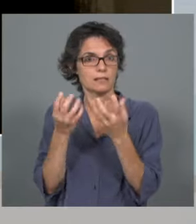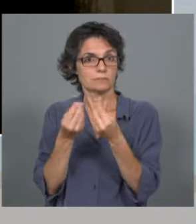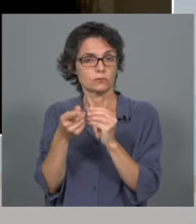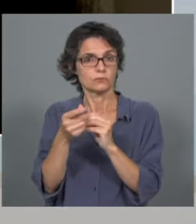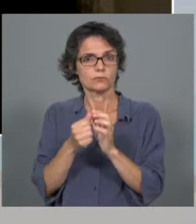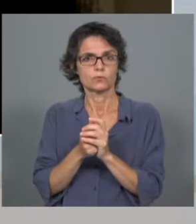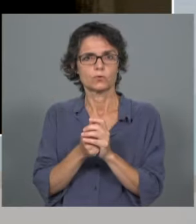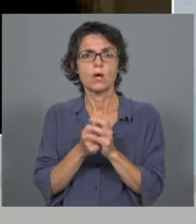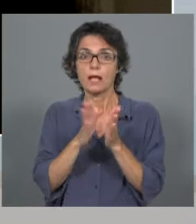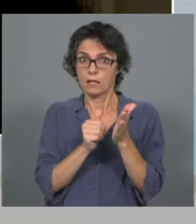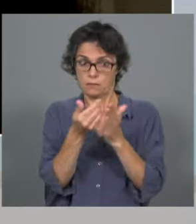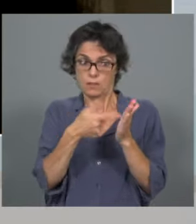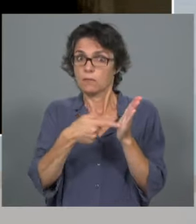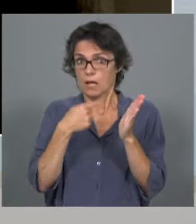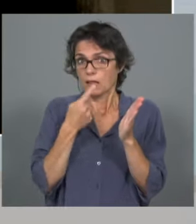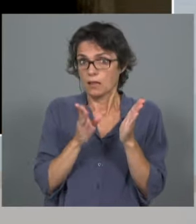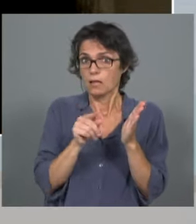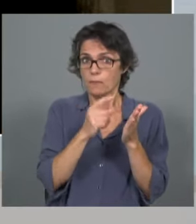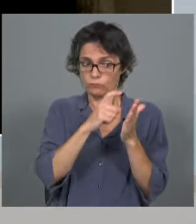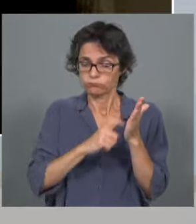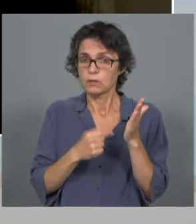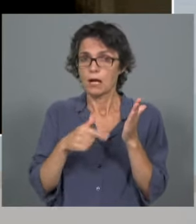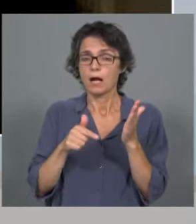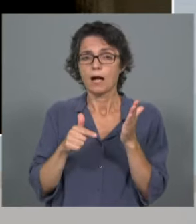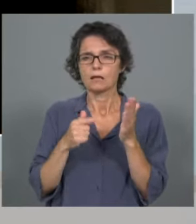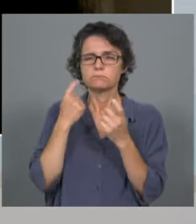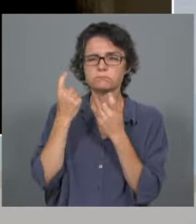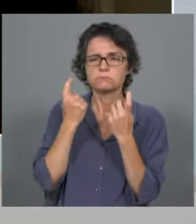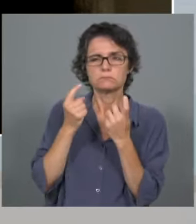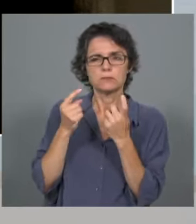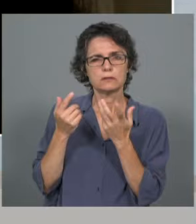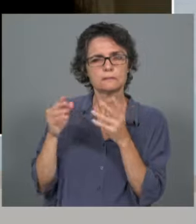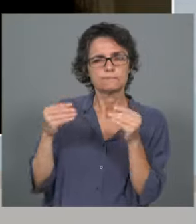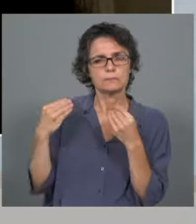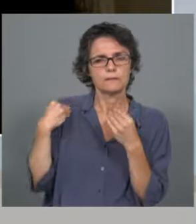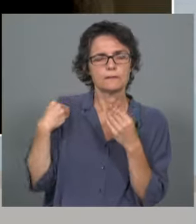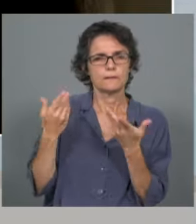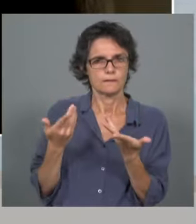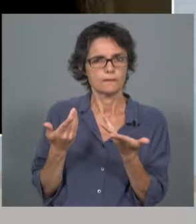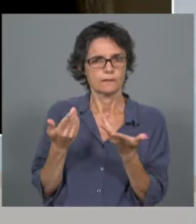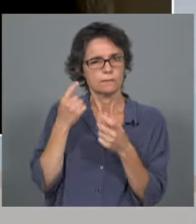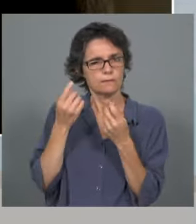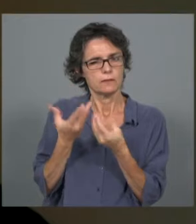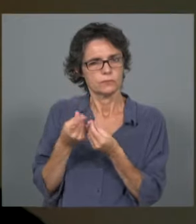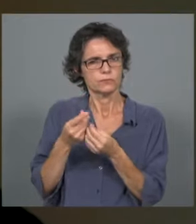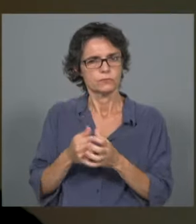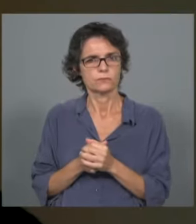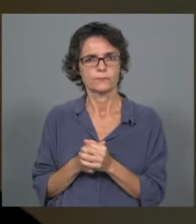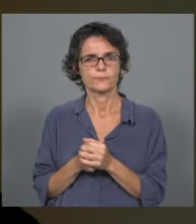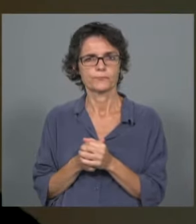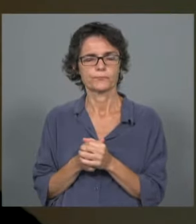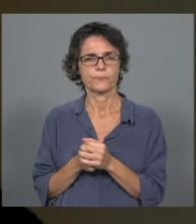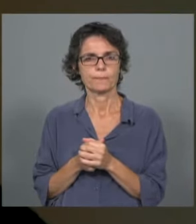passagens bíblicas que nos levam a meditar e a refletir nesta questão. Sim, eu